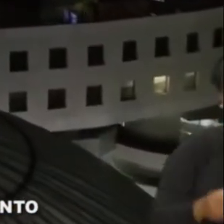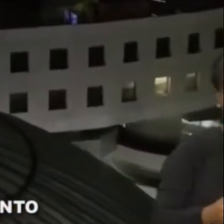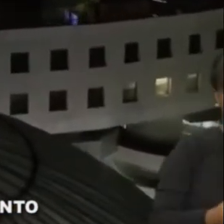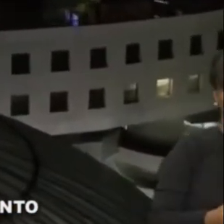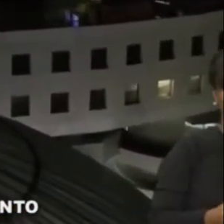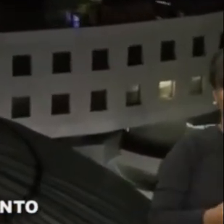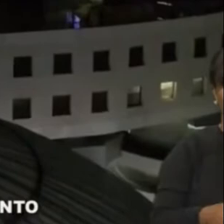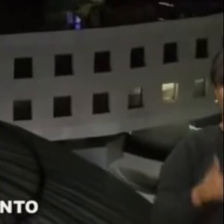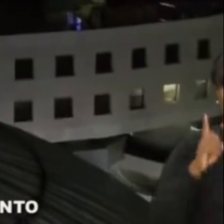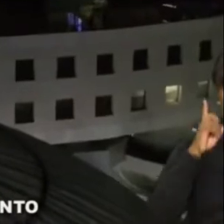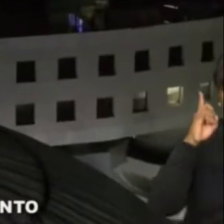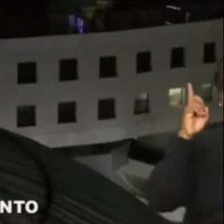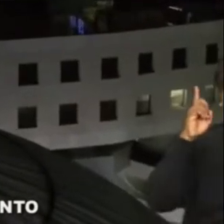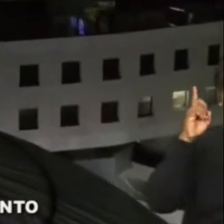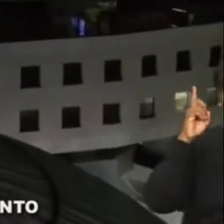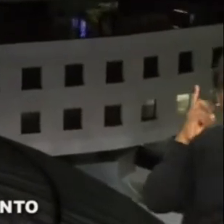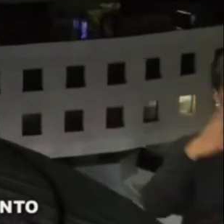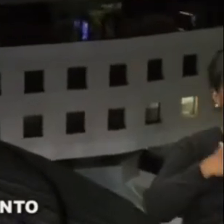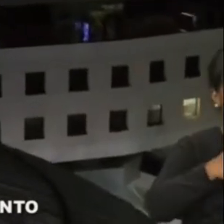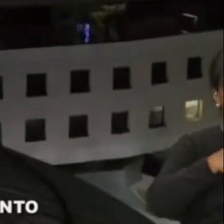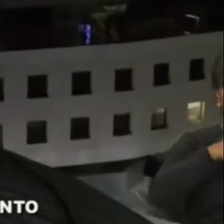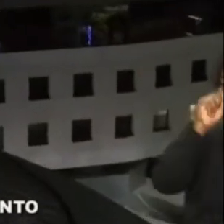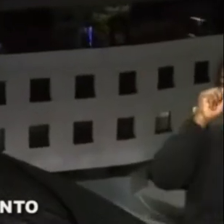o Invencível.